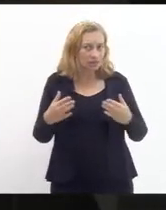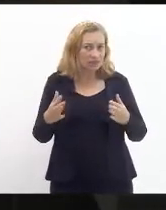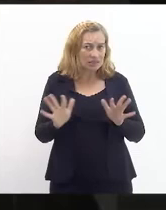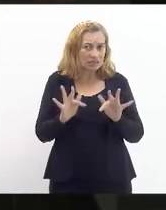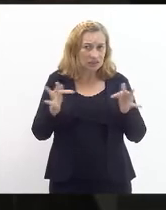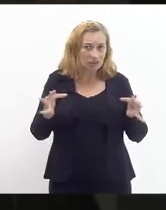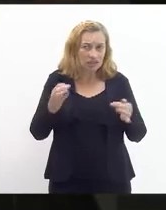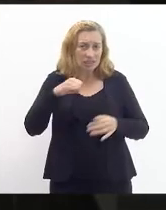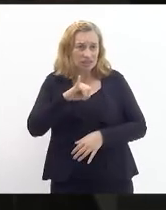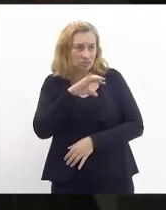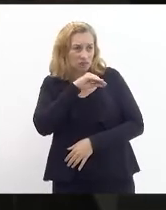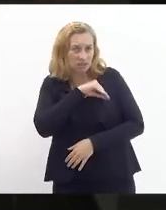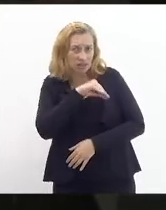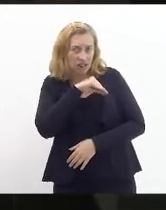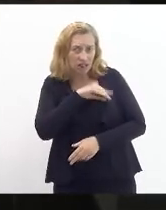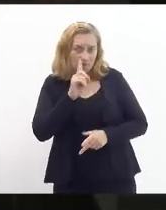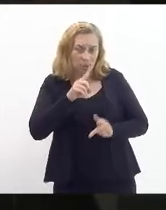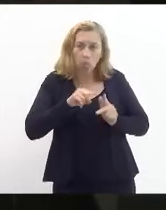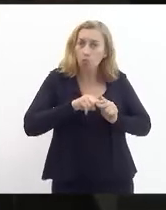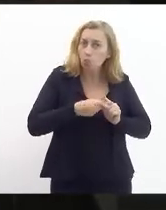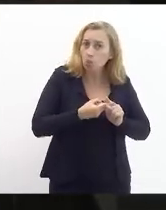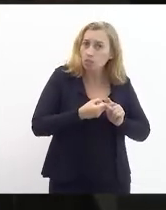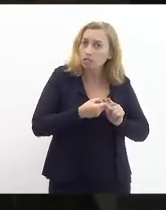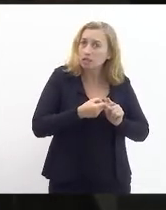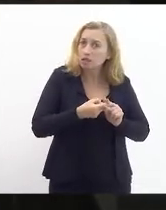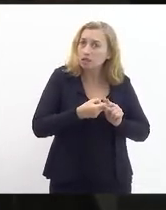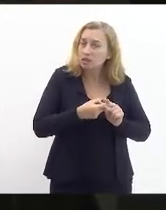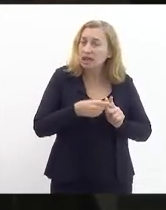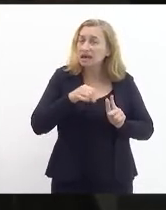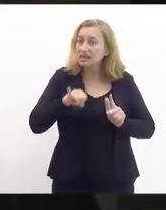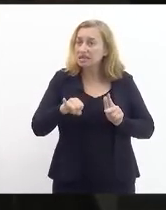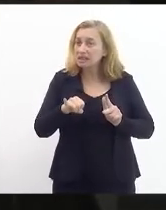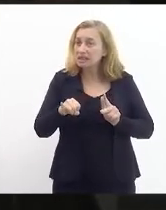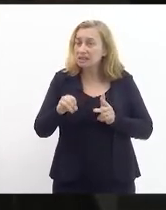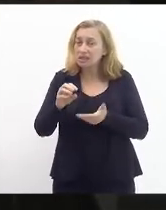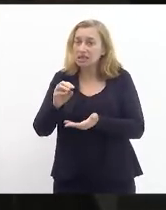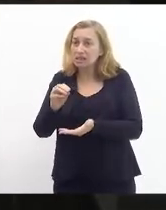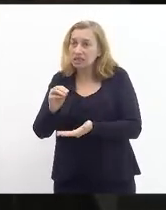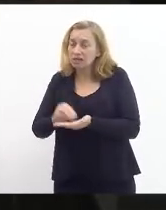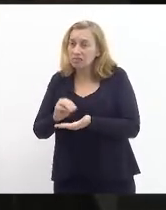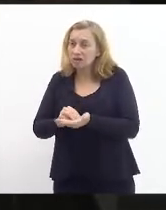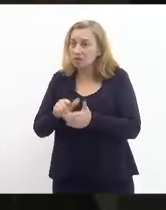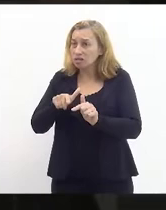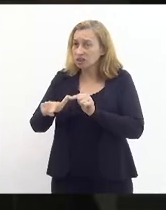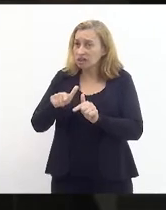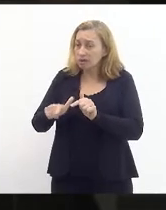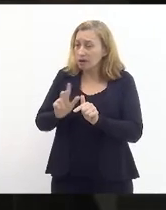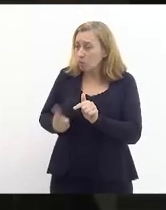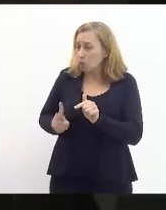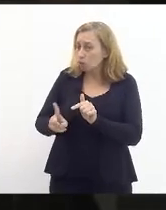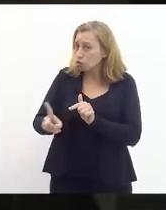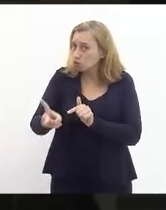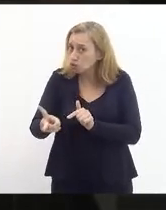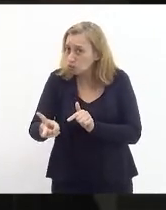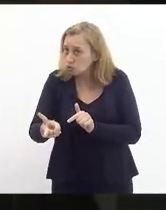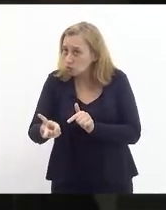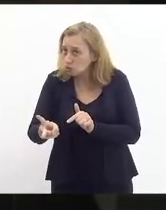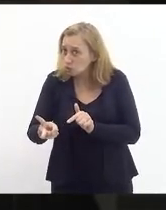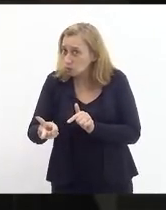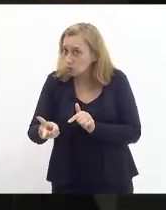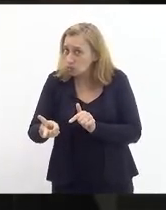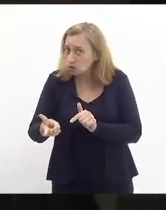salários não são reajustados se o desemprego continua a sangrar a